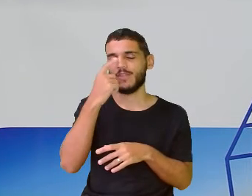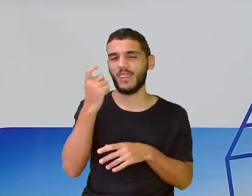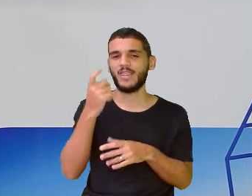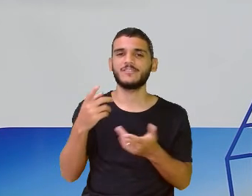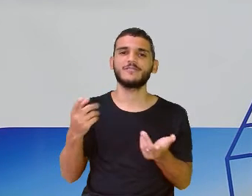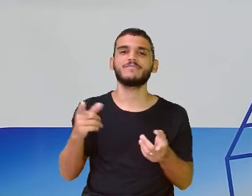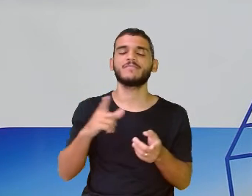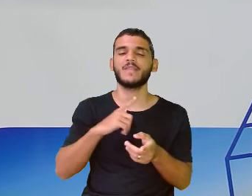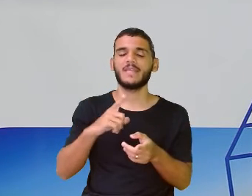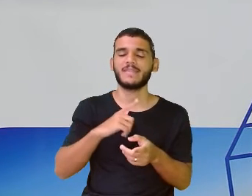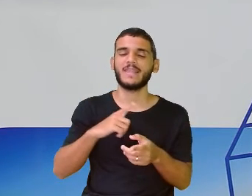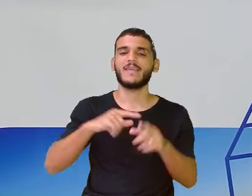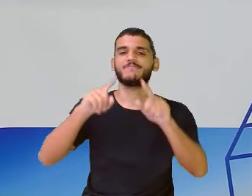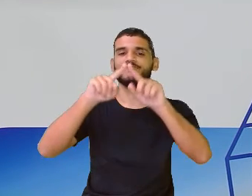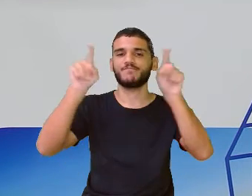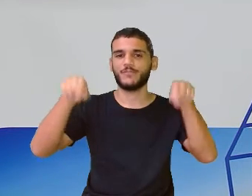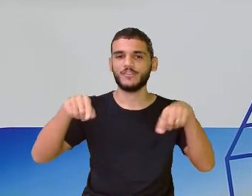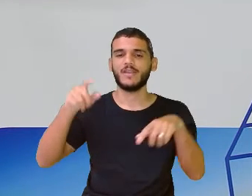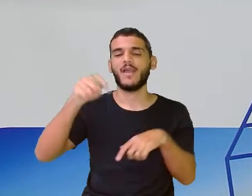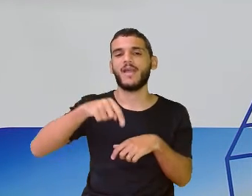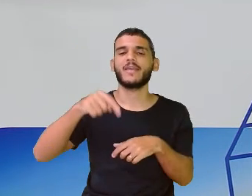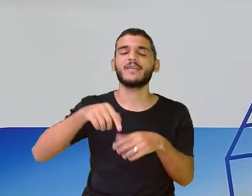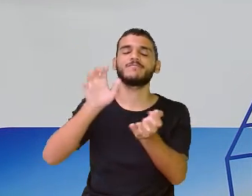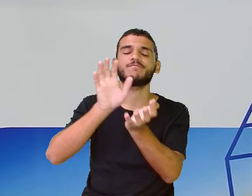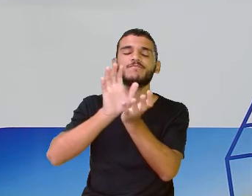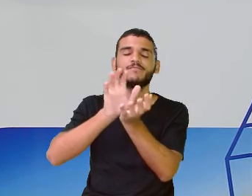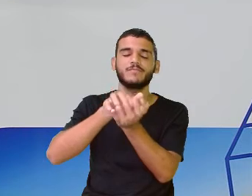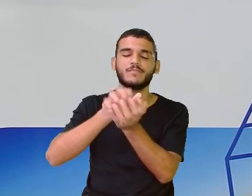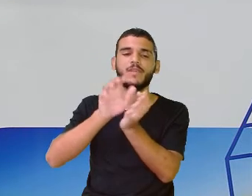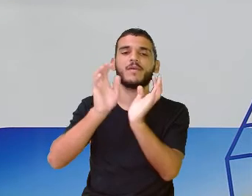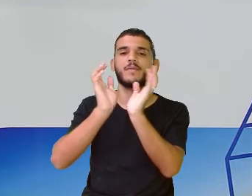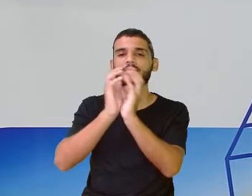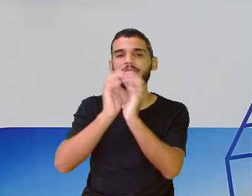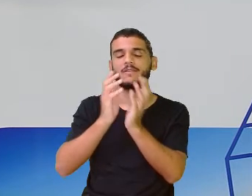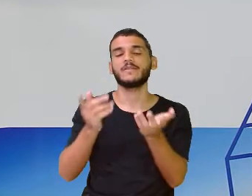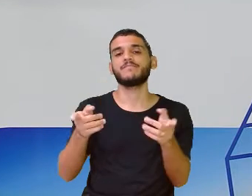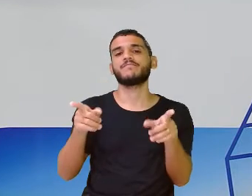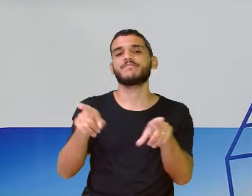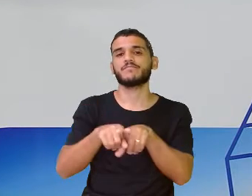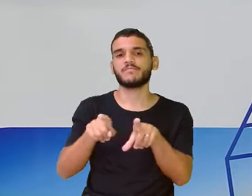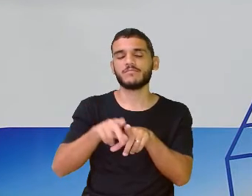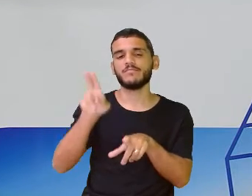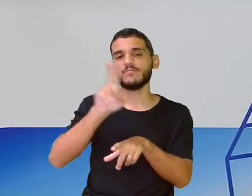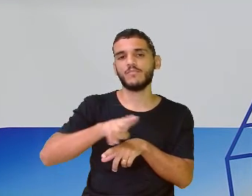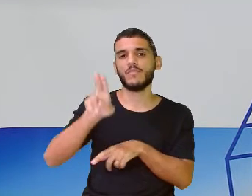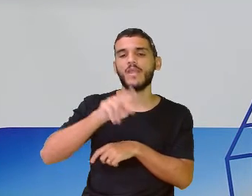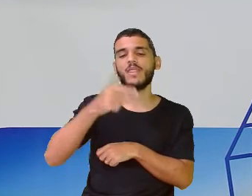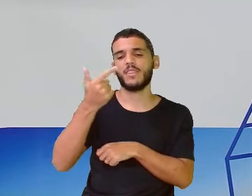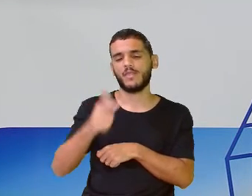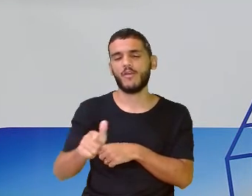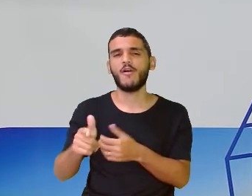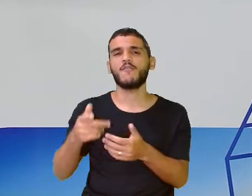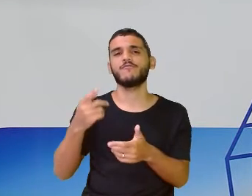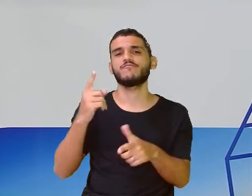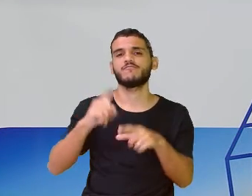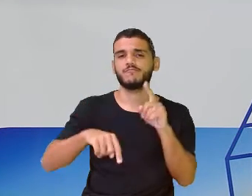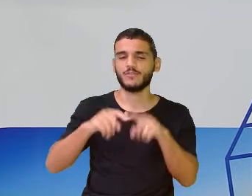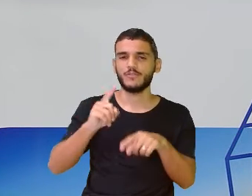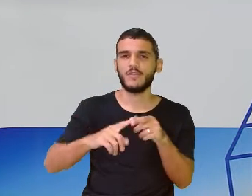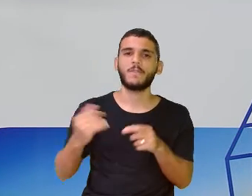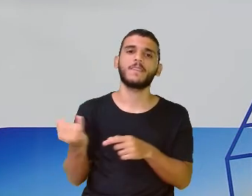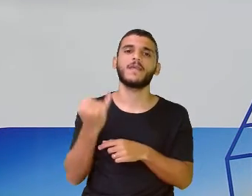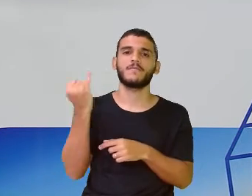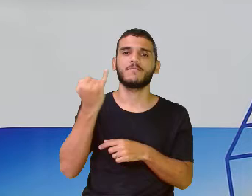existem projetos aqui em Recife e Pernambuco também, para o reaproveitamento desses alimentos, está certo? Então, é muito importante que